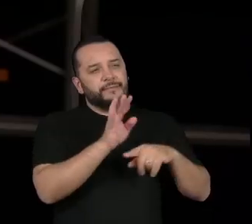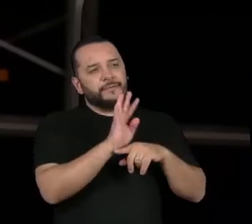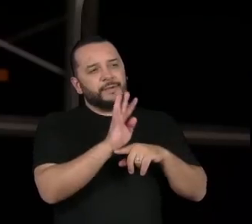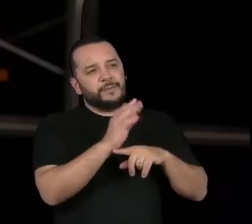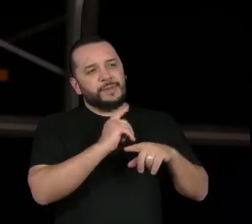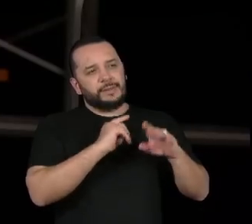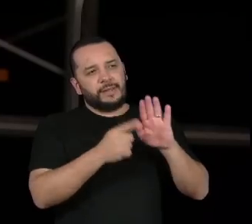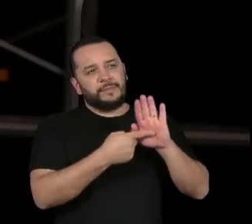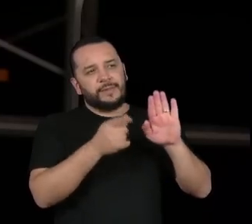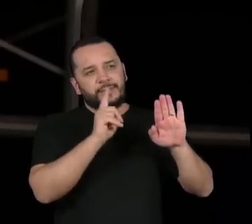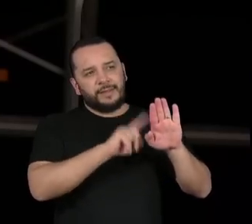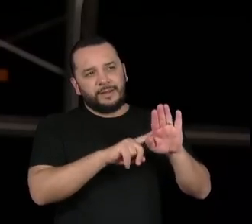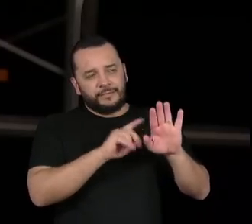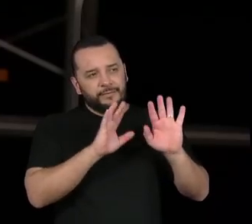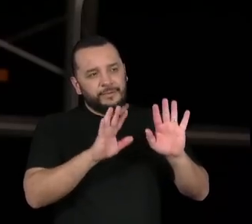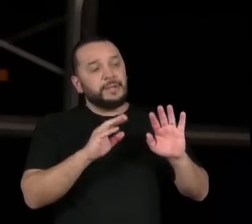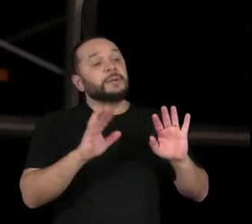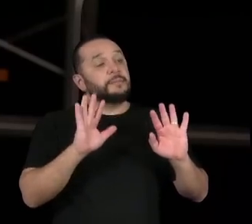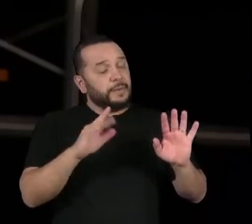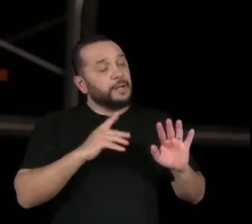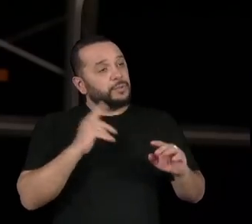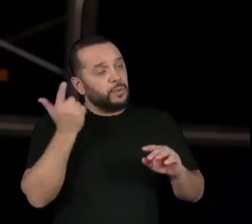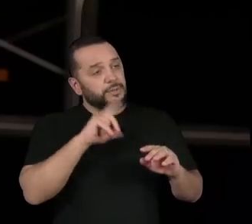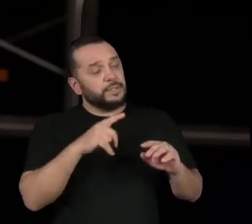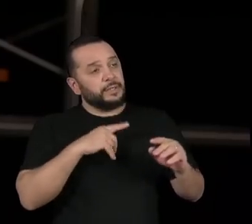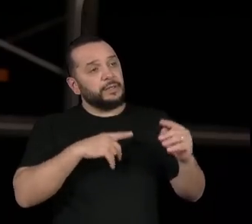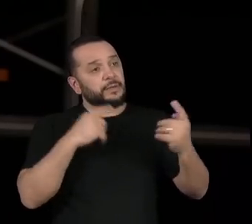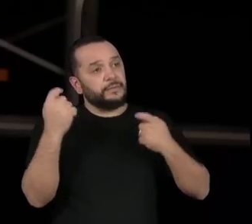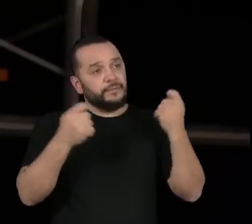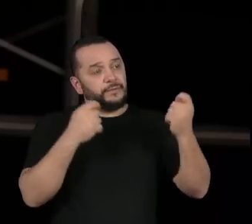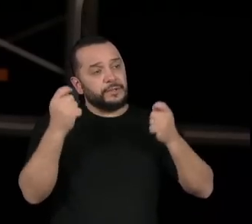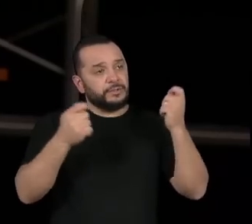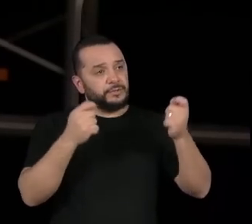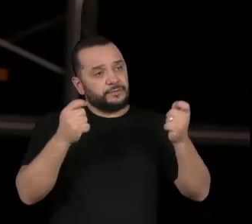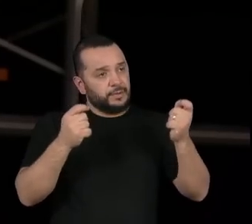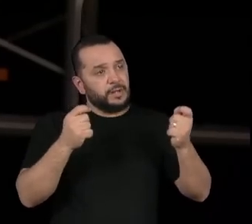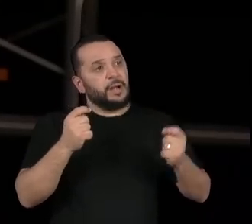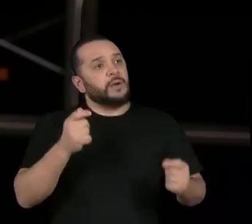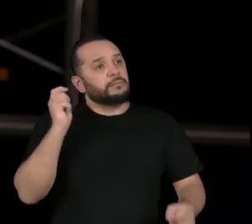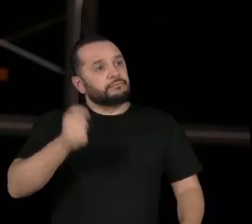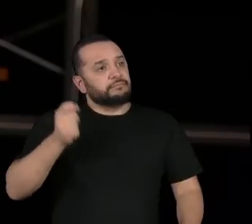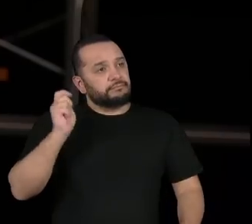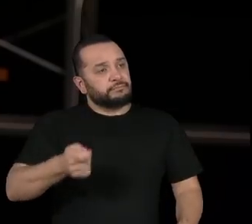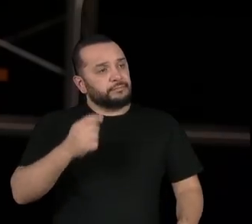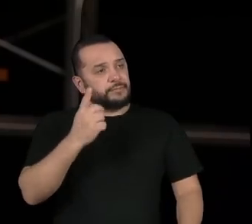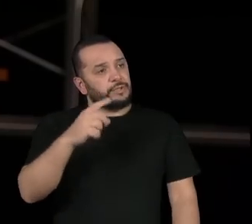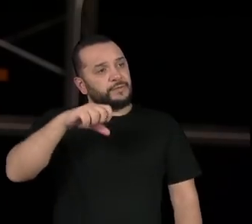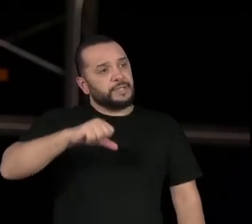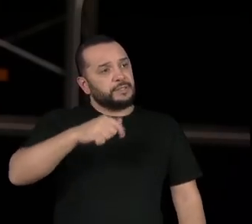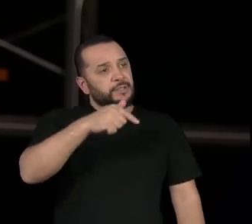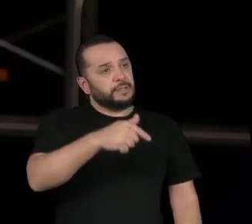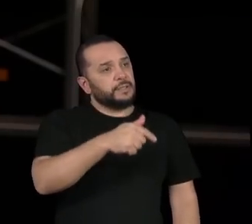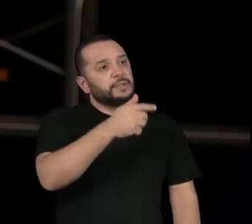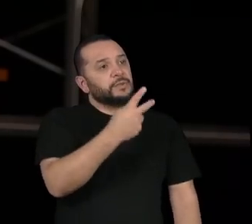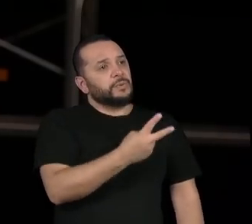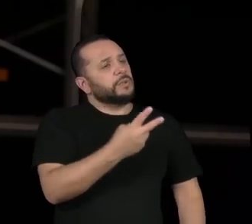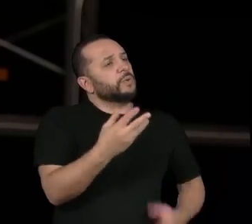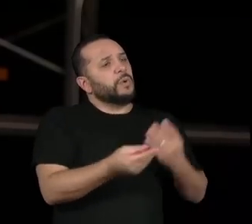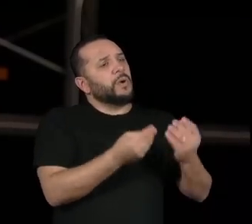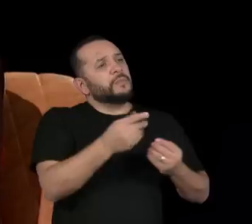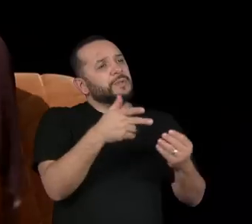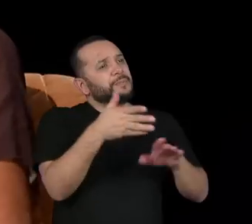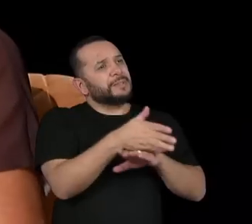enfim, mas que chegaram ao Festival de Cannes de 72. Como é que foi para você participar de tudo isso num momento tão